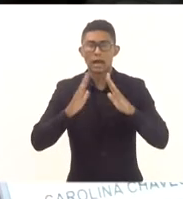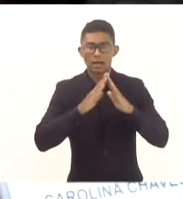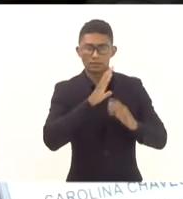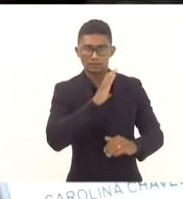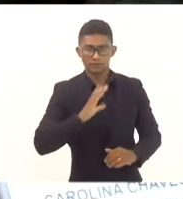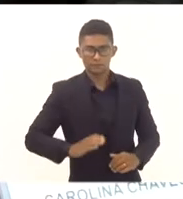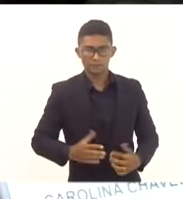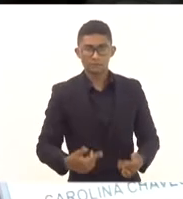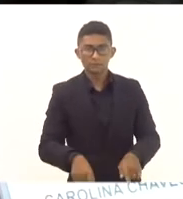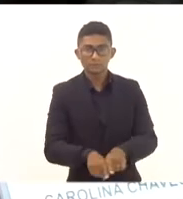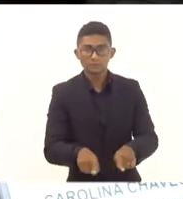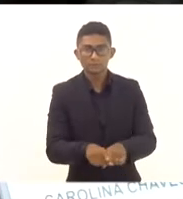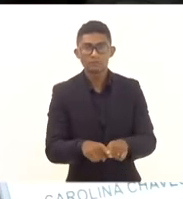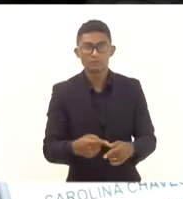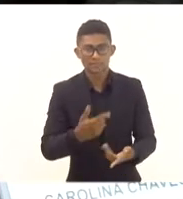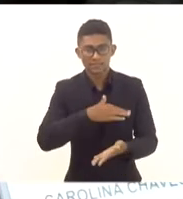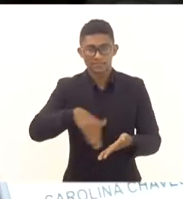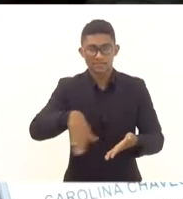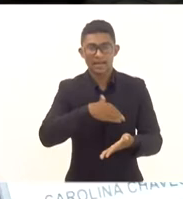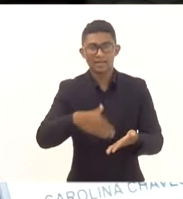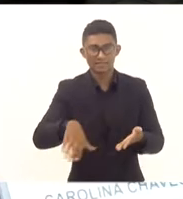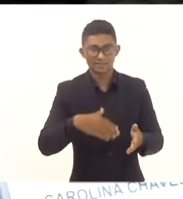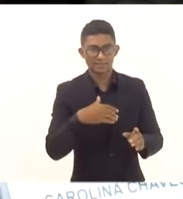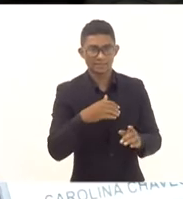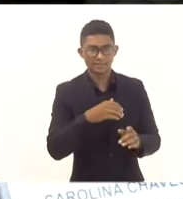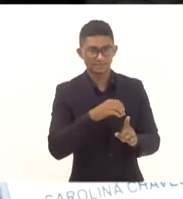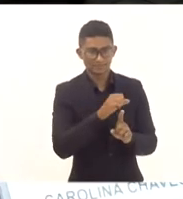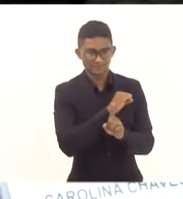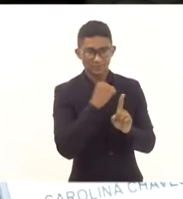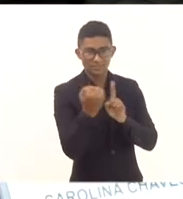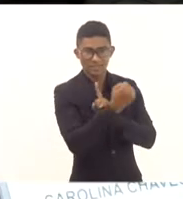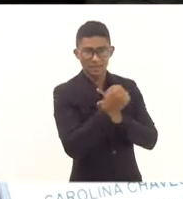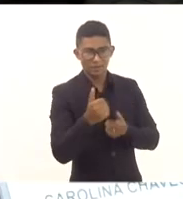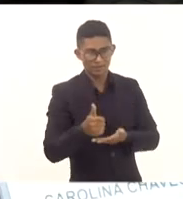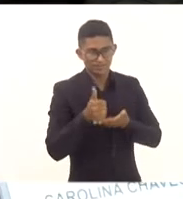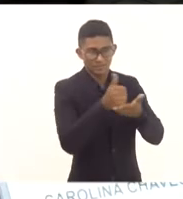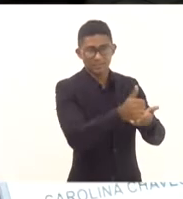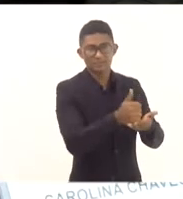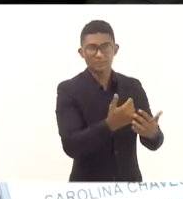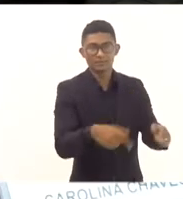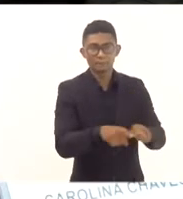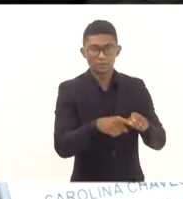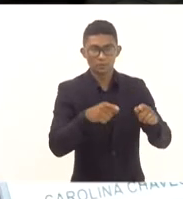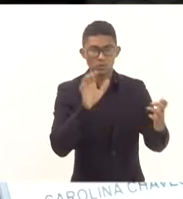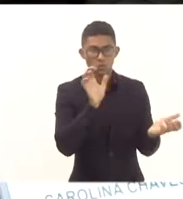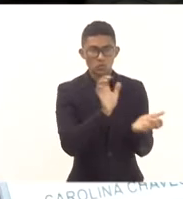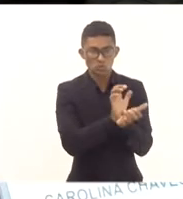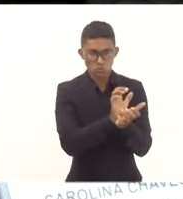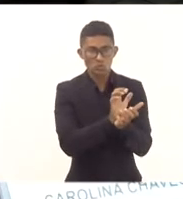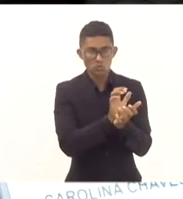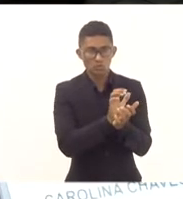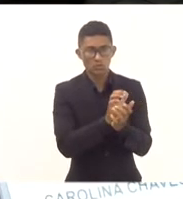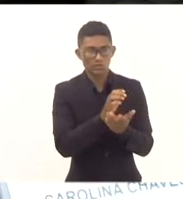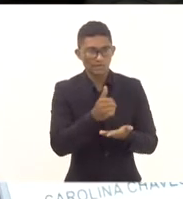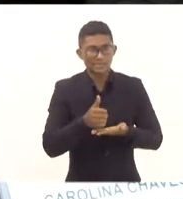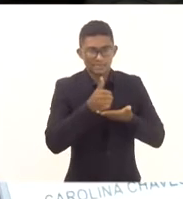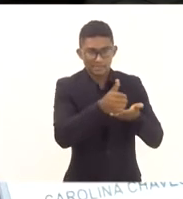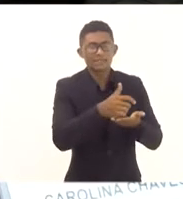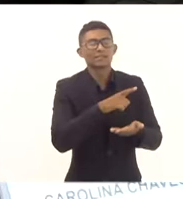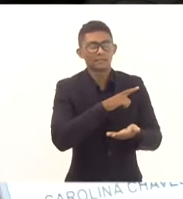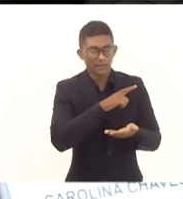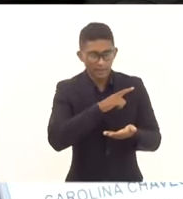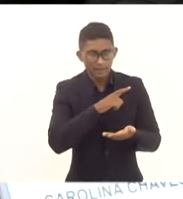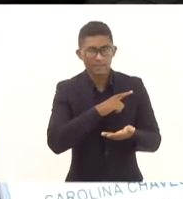Social EA gente realiza também é o grupo de assistente faz os encontros regionais